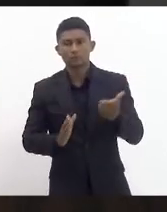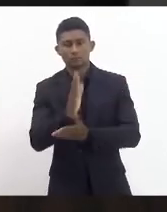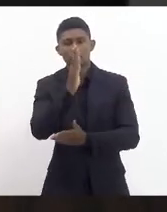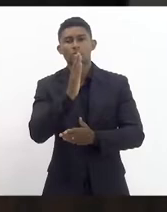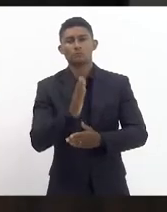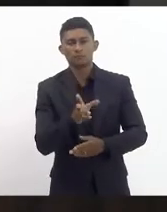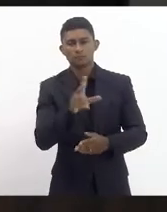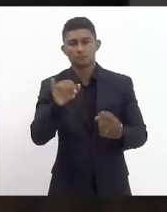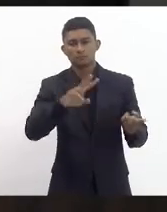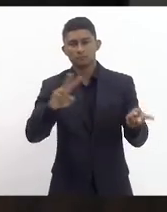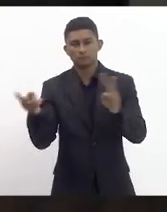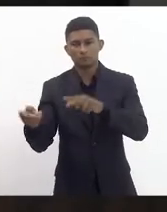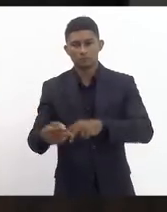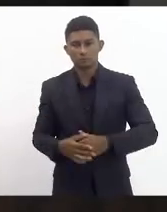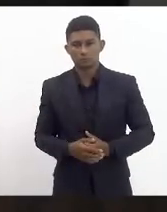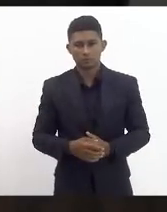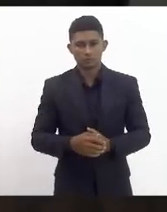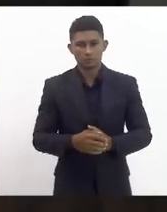vai a promulgação.